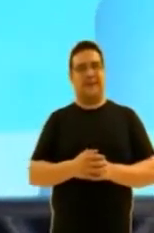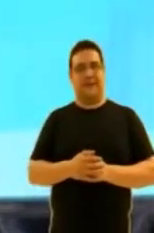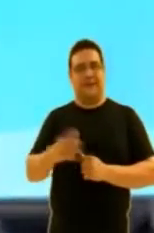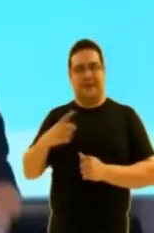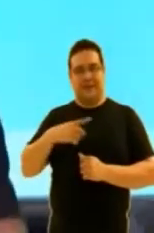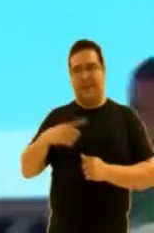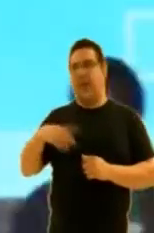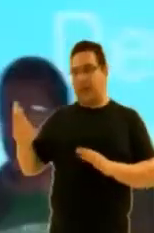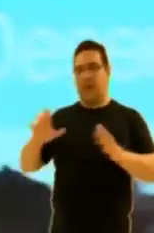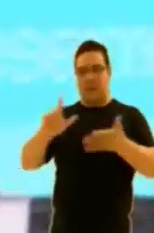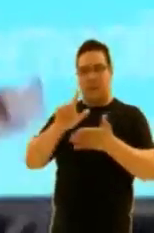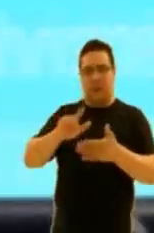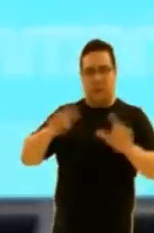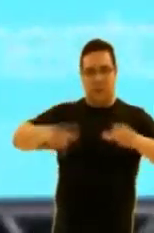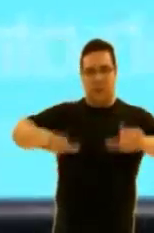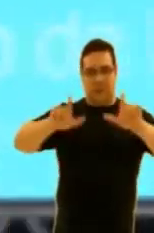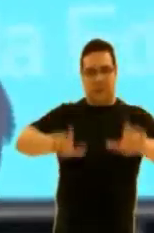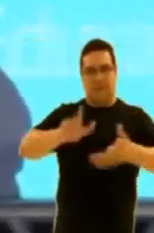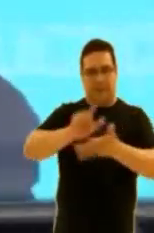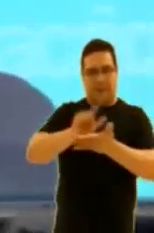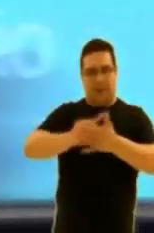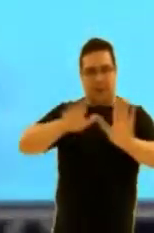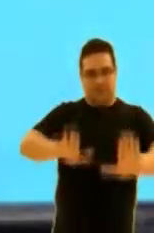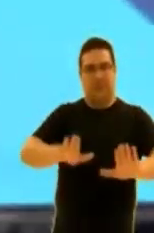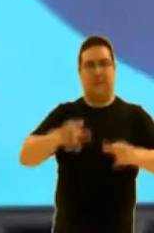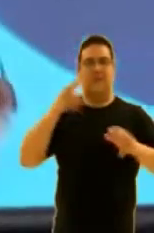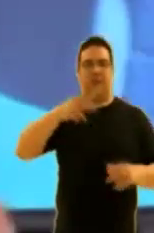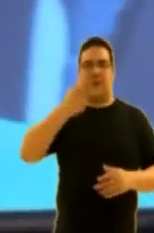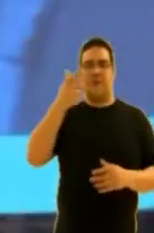Tem um pulto ali, perdão.